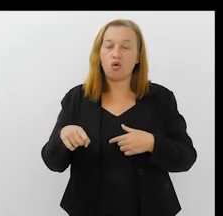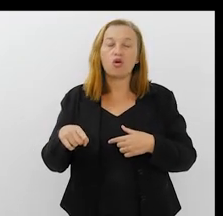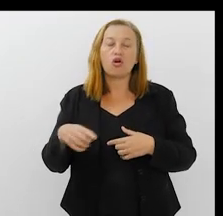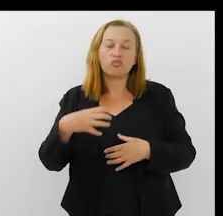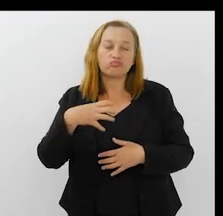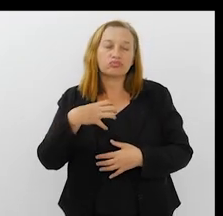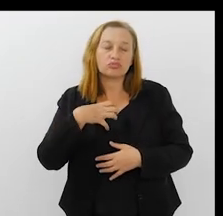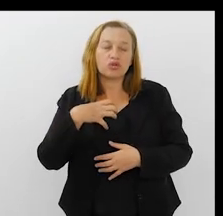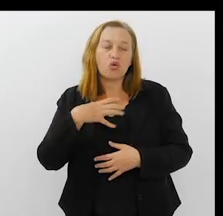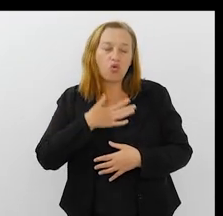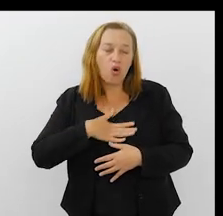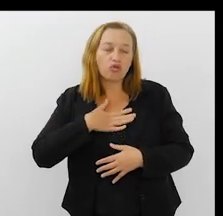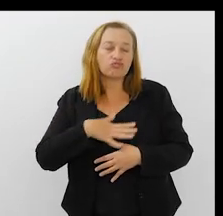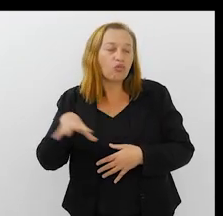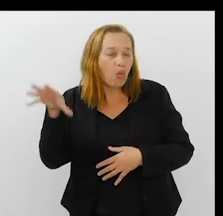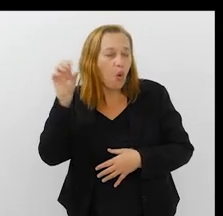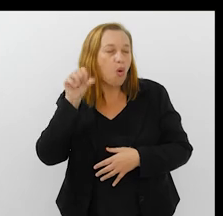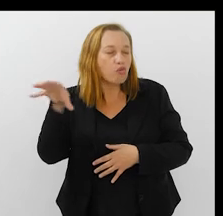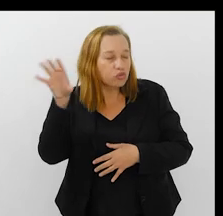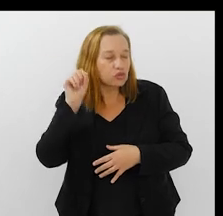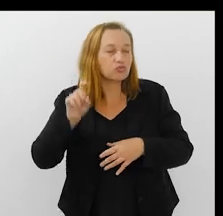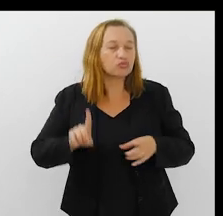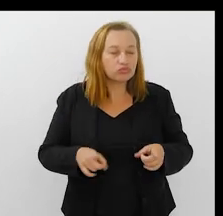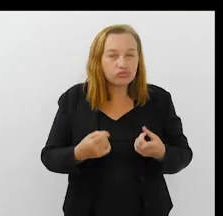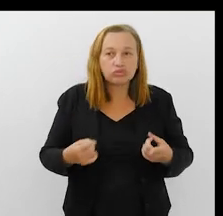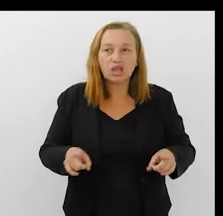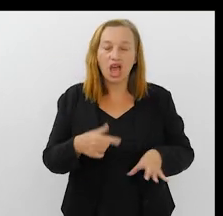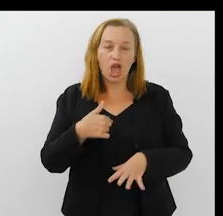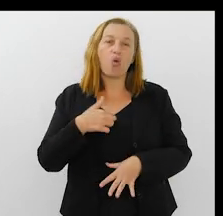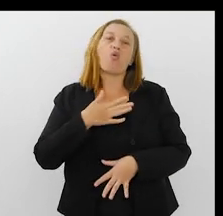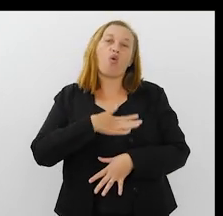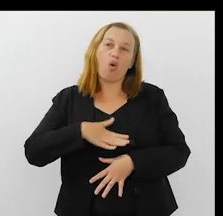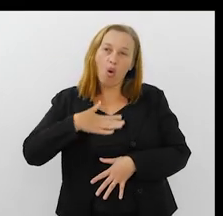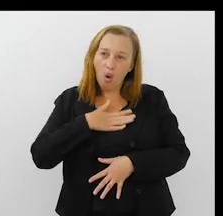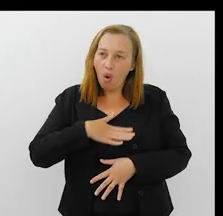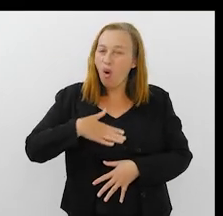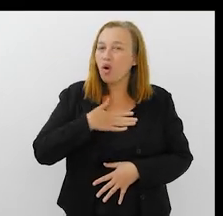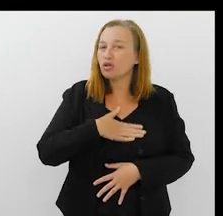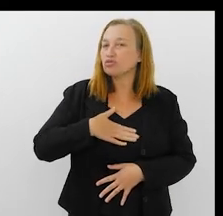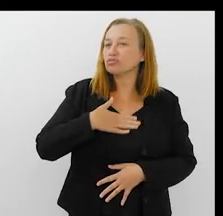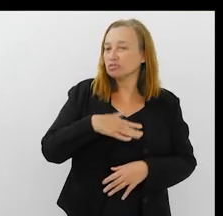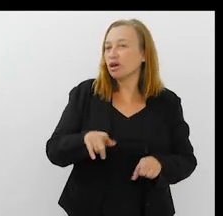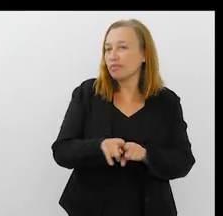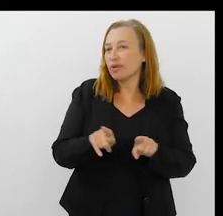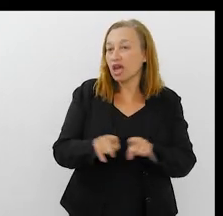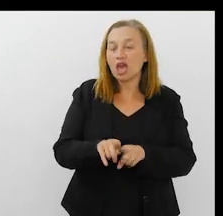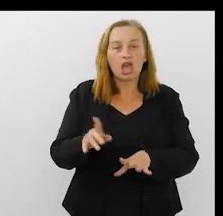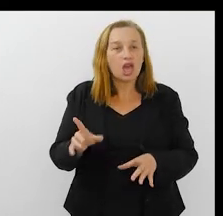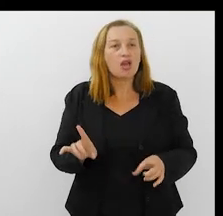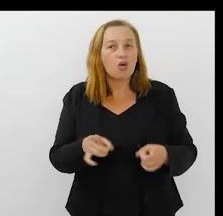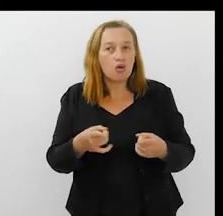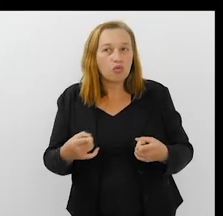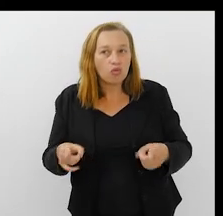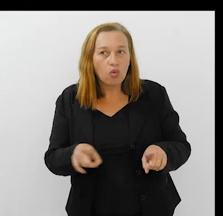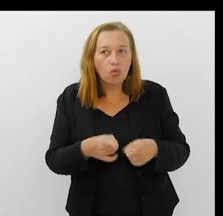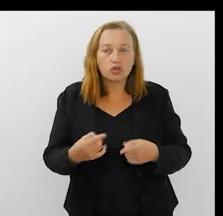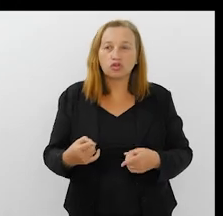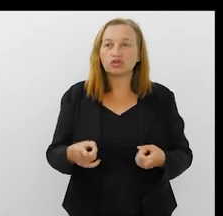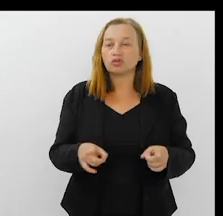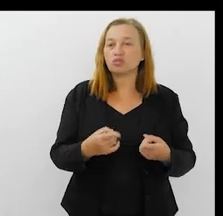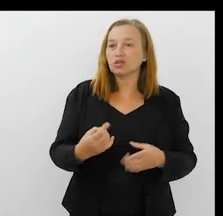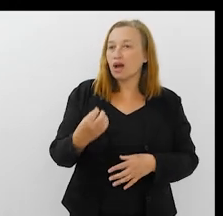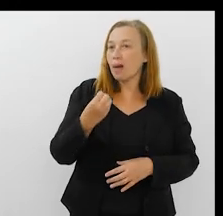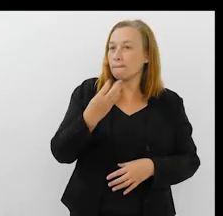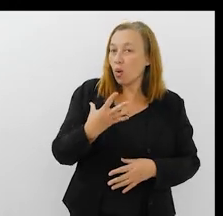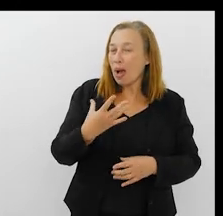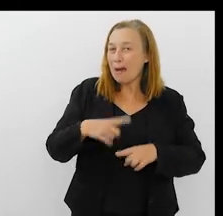no silêncio, ouvindo música. Jazz, blues, eu sou bluseira pra caramba, adoro. Eu gosto de música boa, só